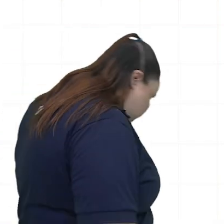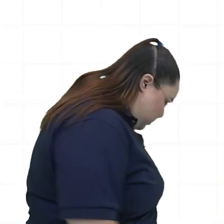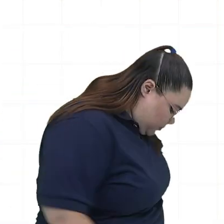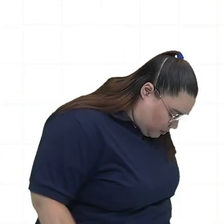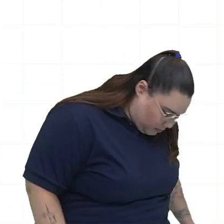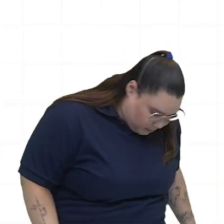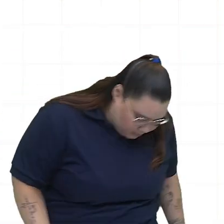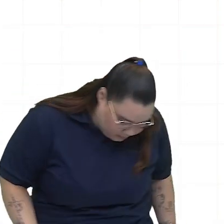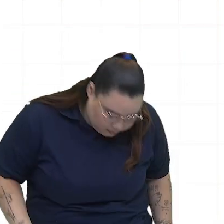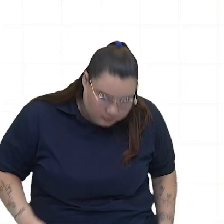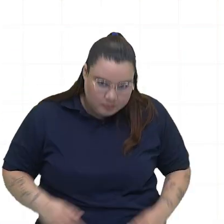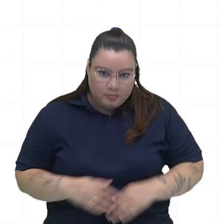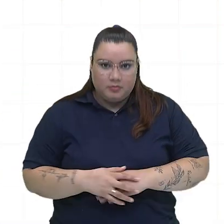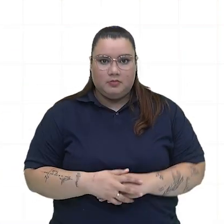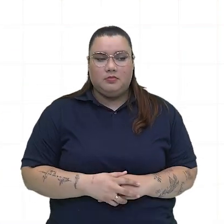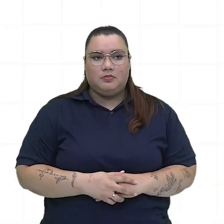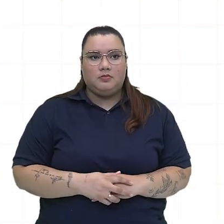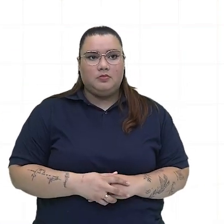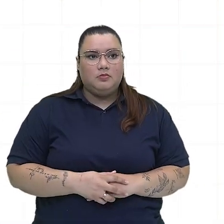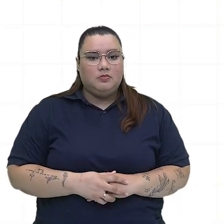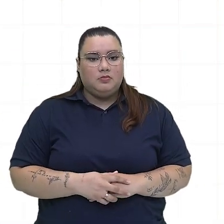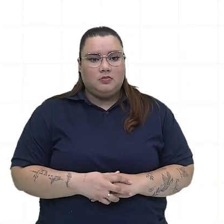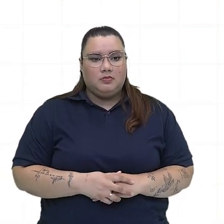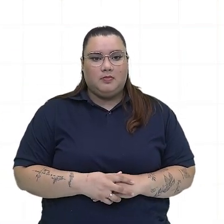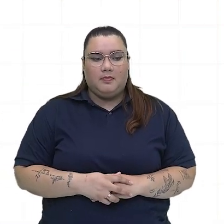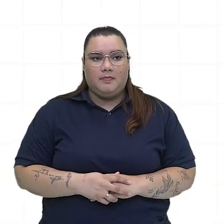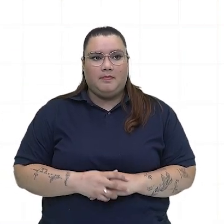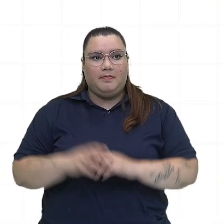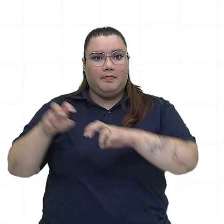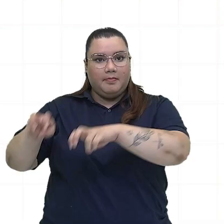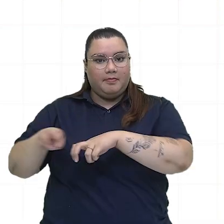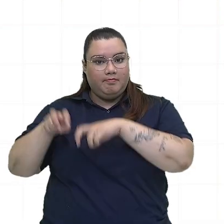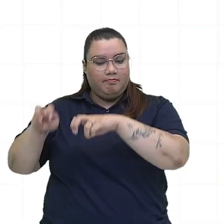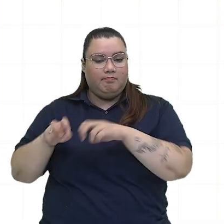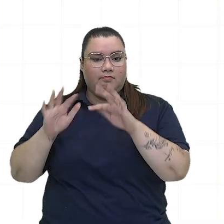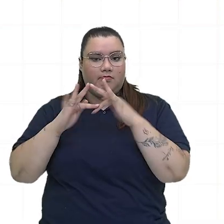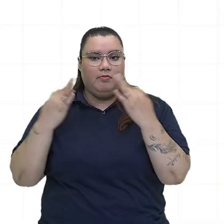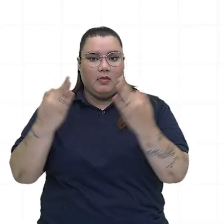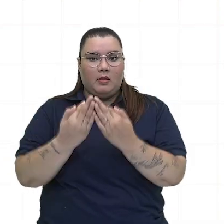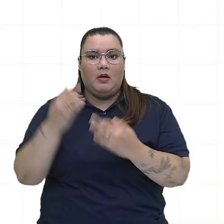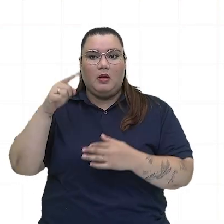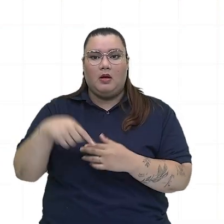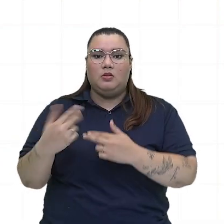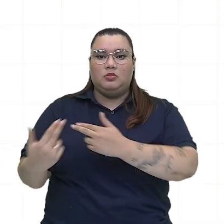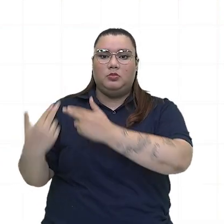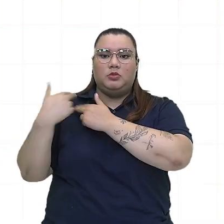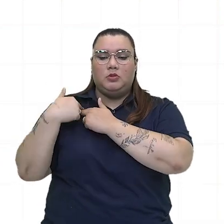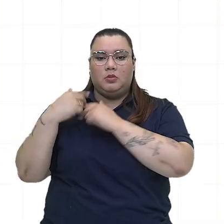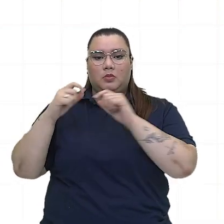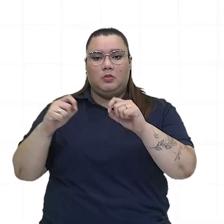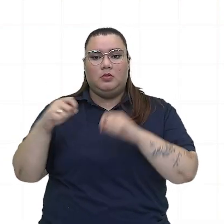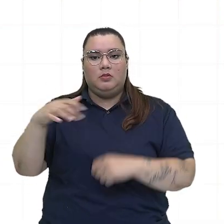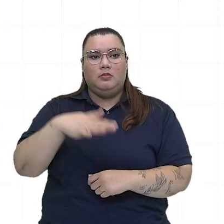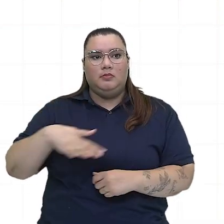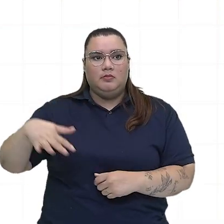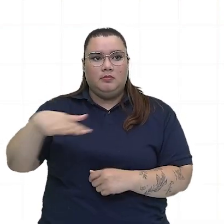23% do valor total da produção agropecuária. Então, esse é um outro dado, né, do